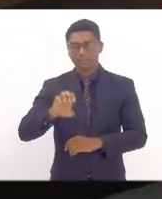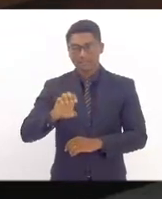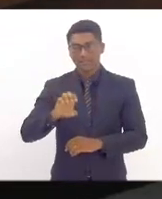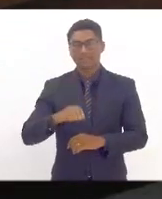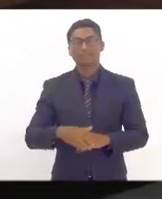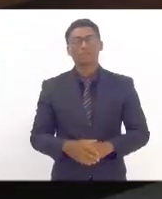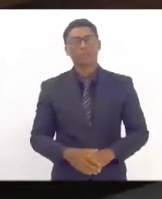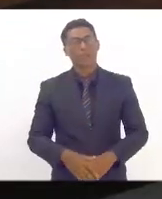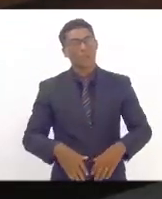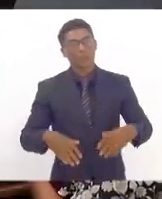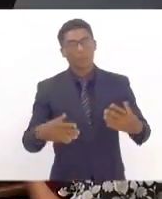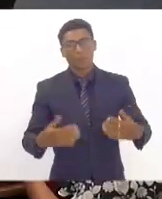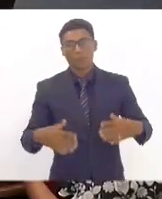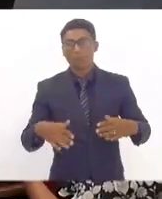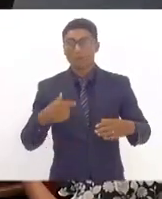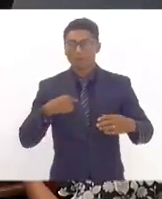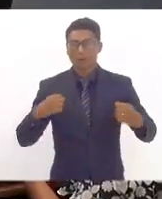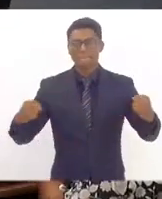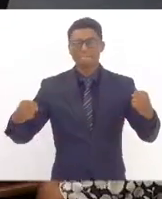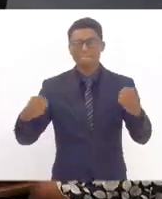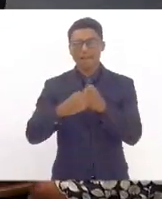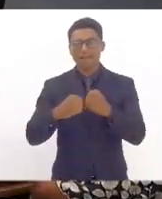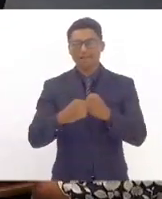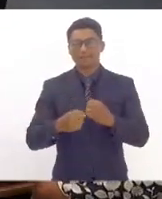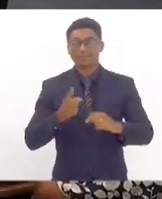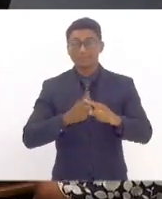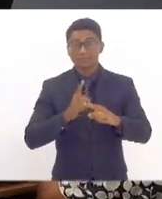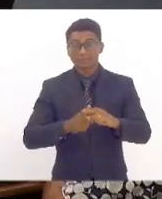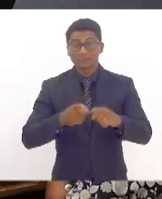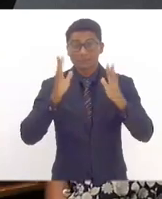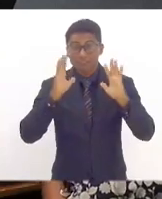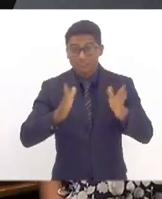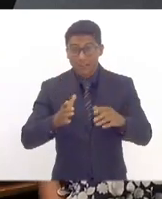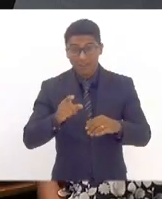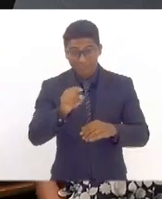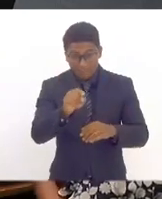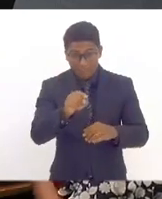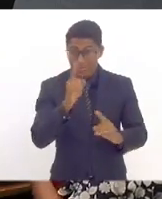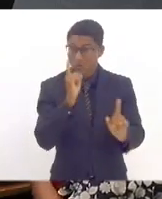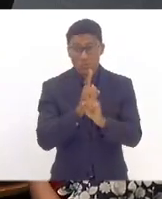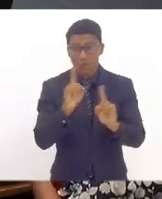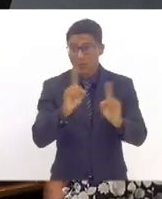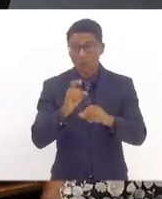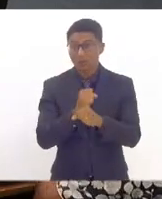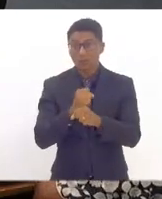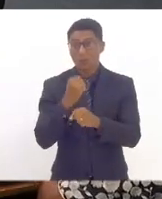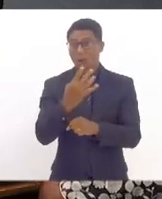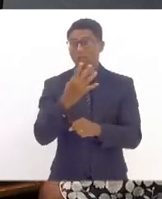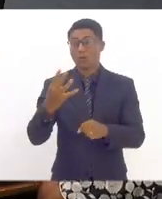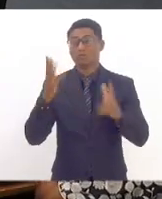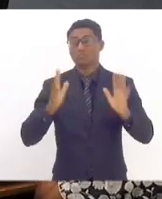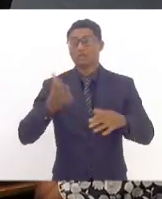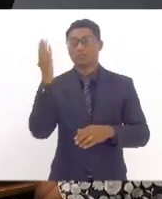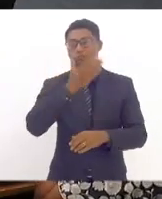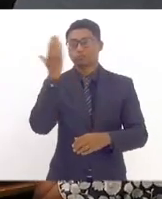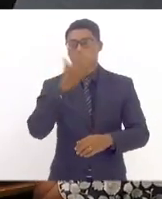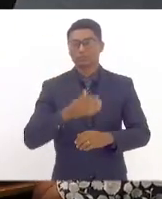rapaz eu vou até dar um abraço aqui de perto que eu não vejo a 44 anos tudo bem meu querido